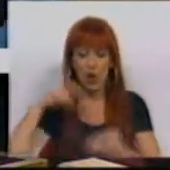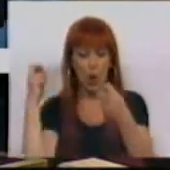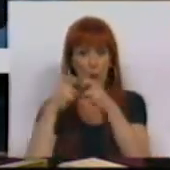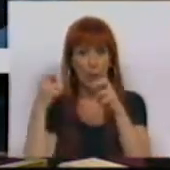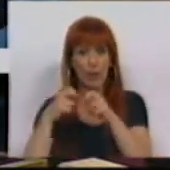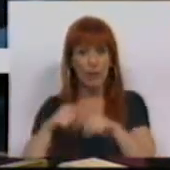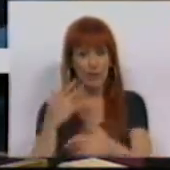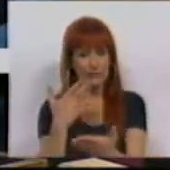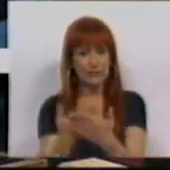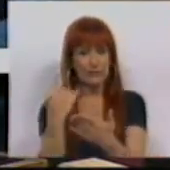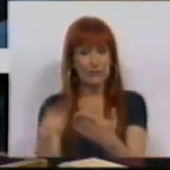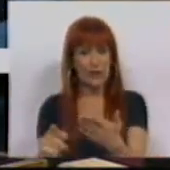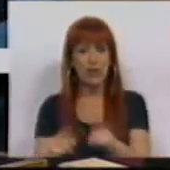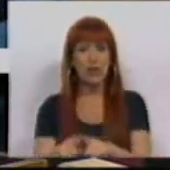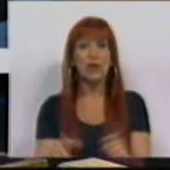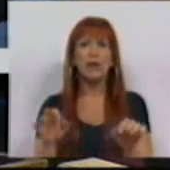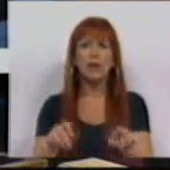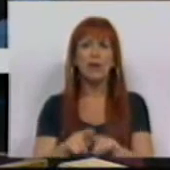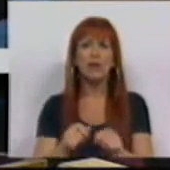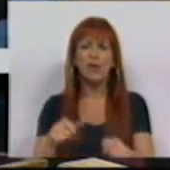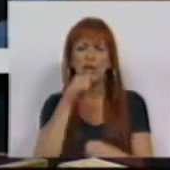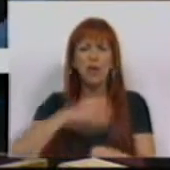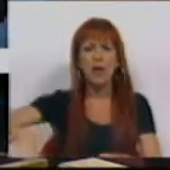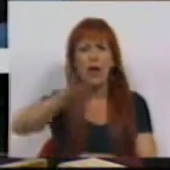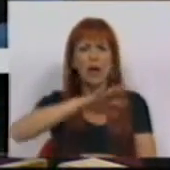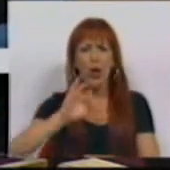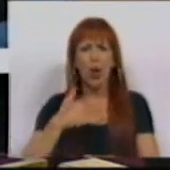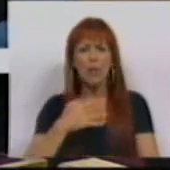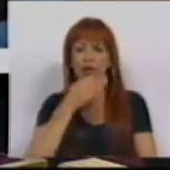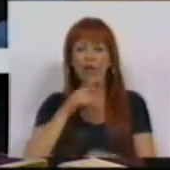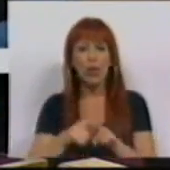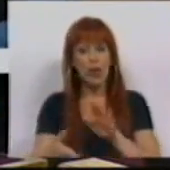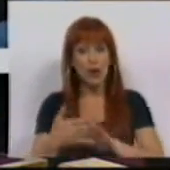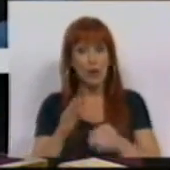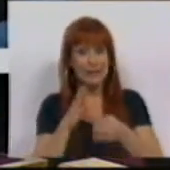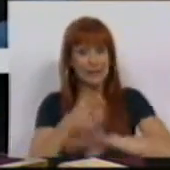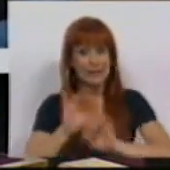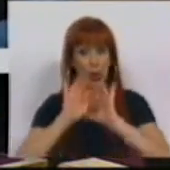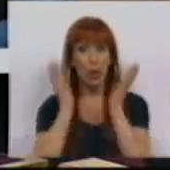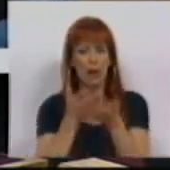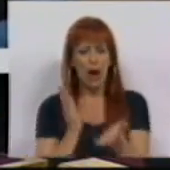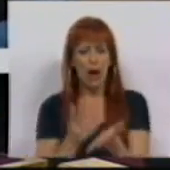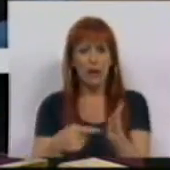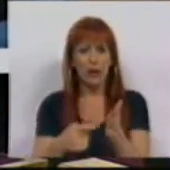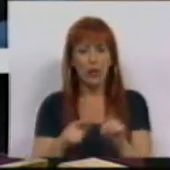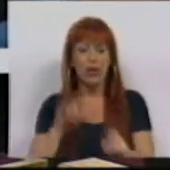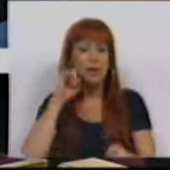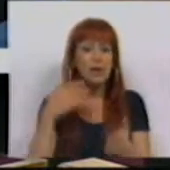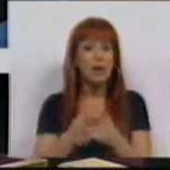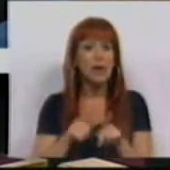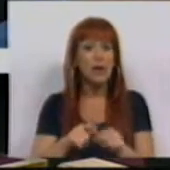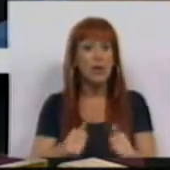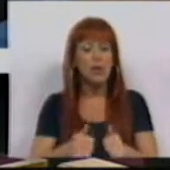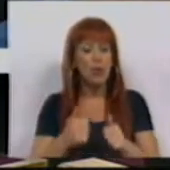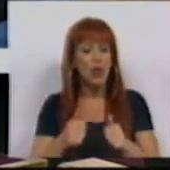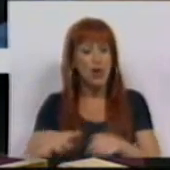problemas que o mesmo enfrenta. Falar da Lagoa de Óbidos hoje é falar da urgência de uma intervenção global, visando assegurar o seu bom